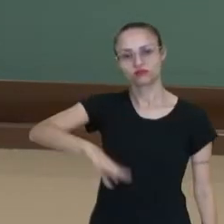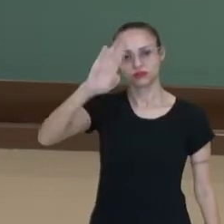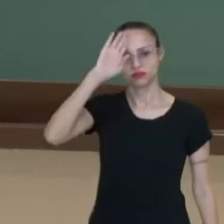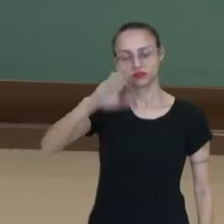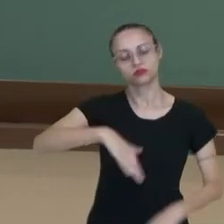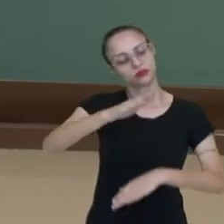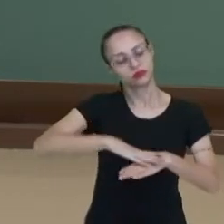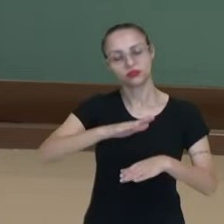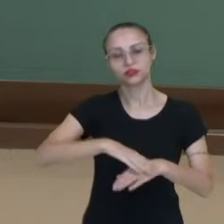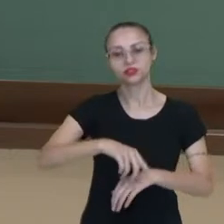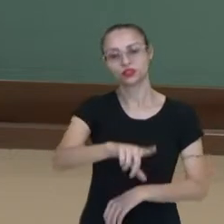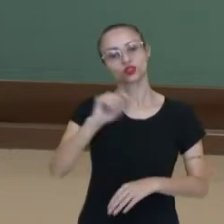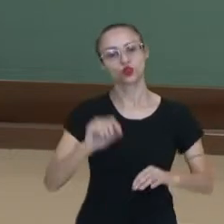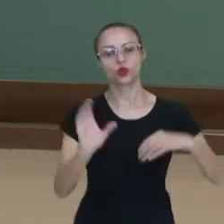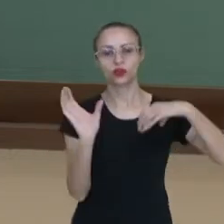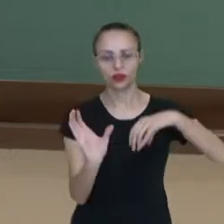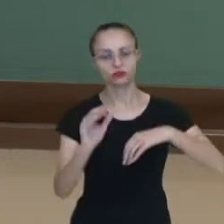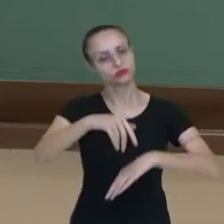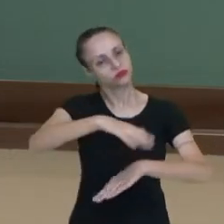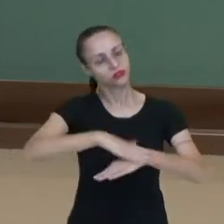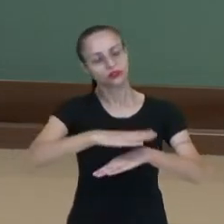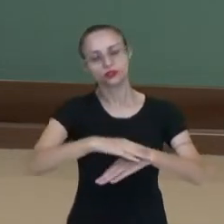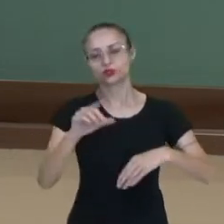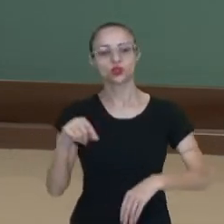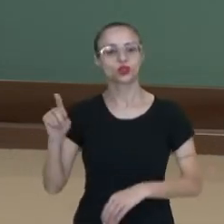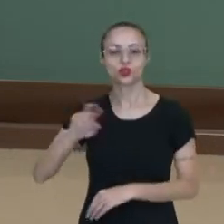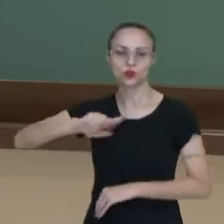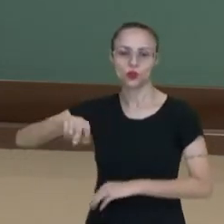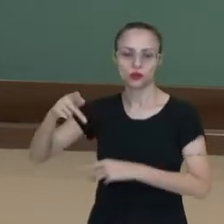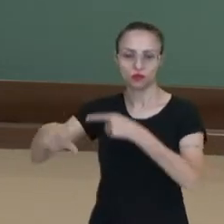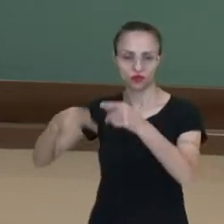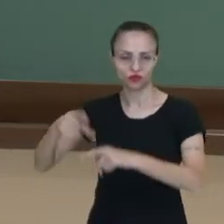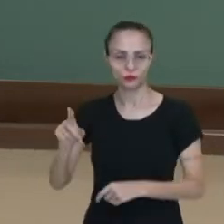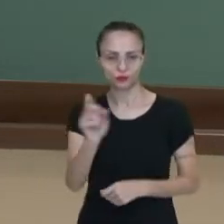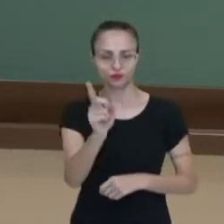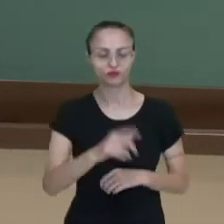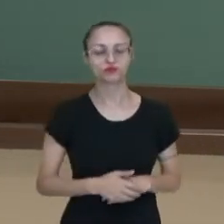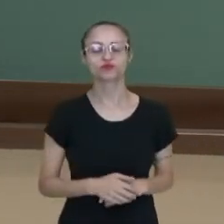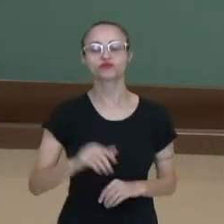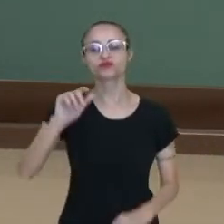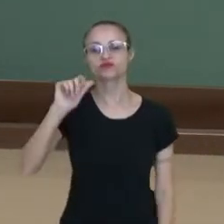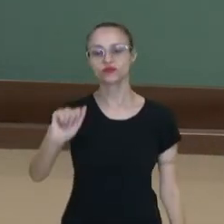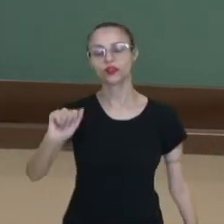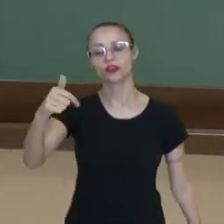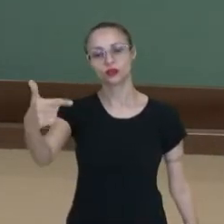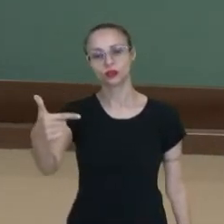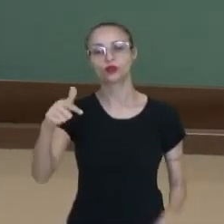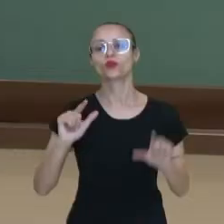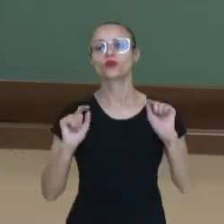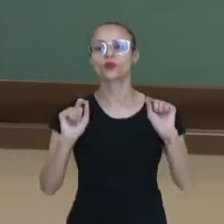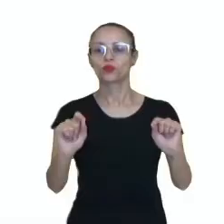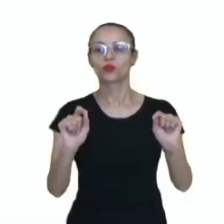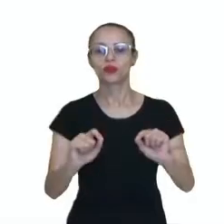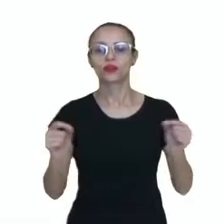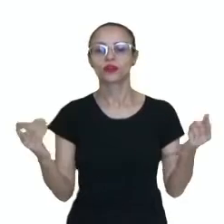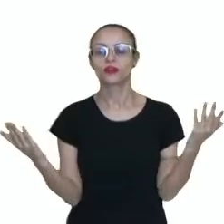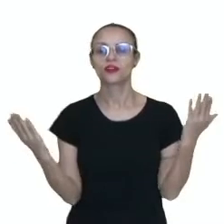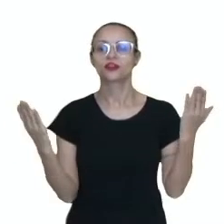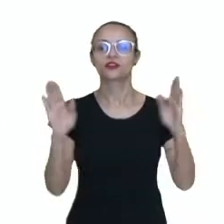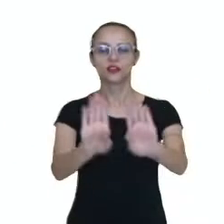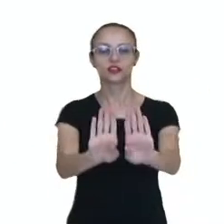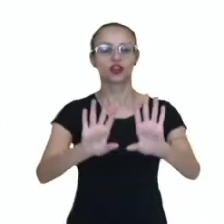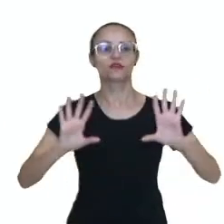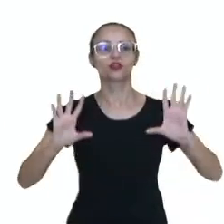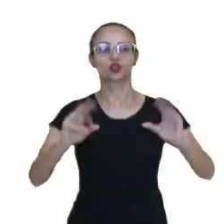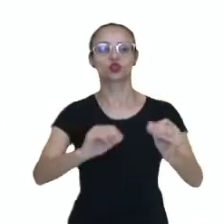Brasil seria o Congresso Nacional e não mais o povo brasileiro. O ato institucional número 2, ele fechava todos